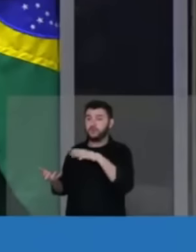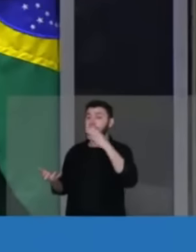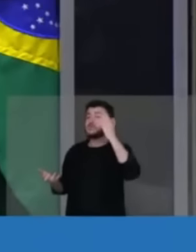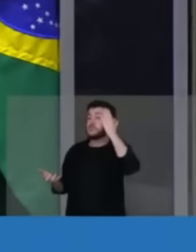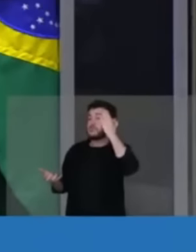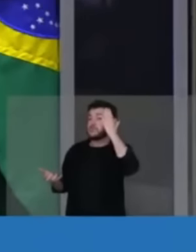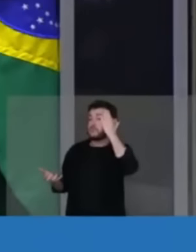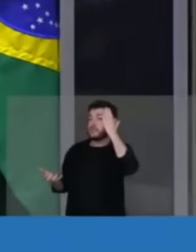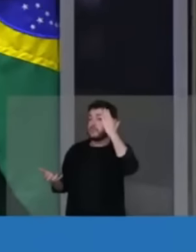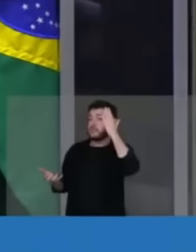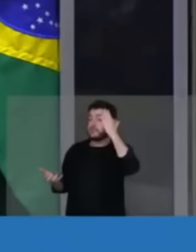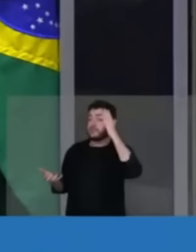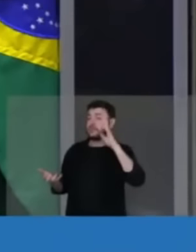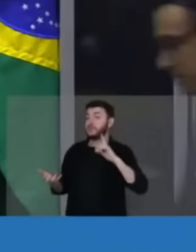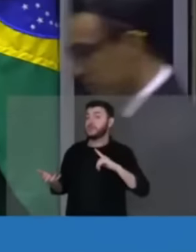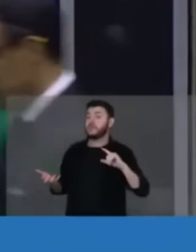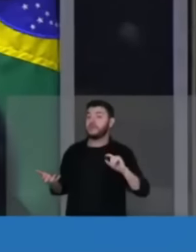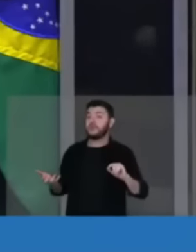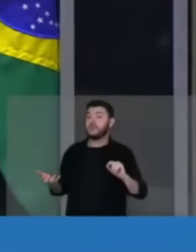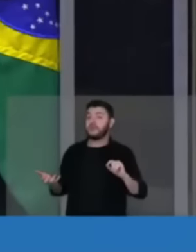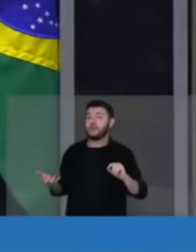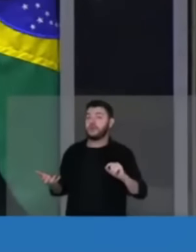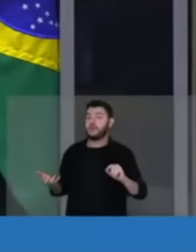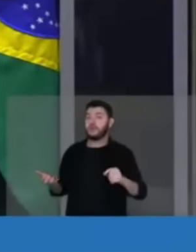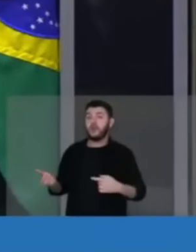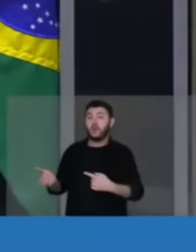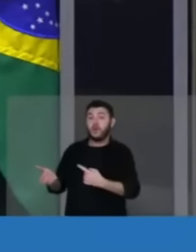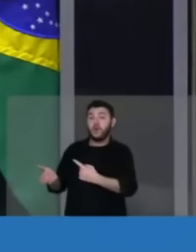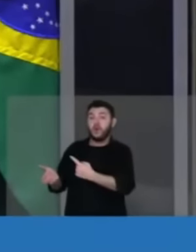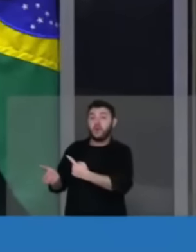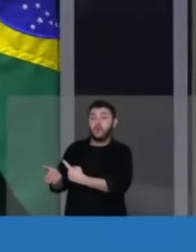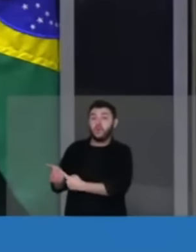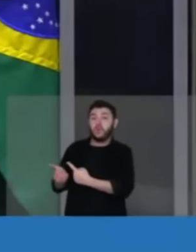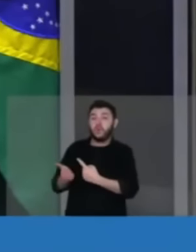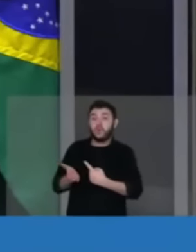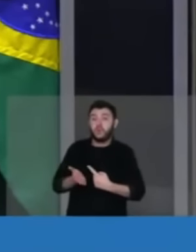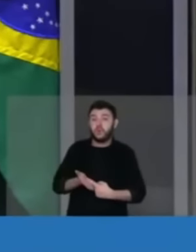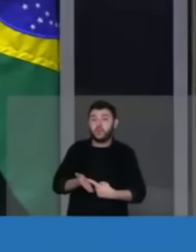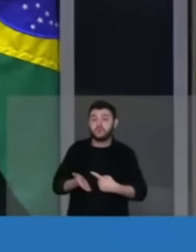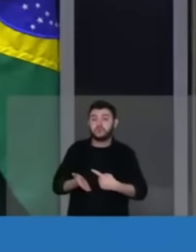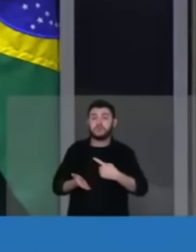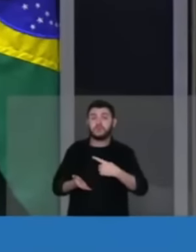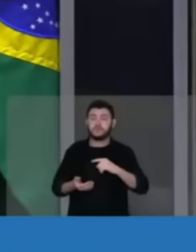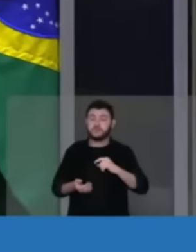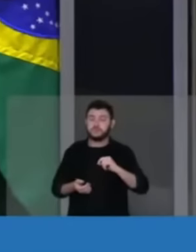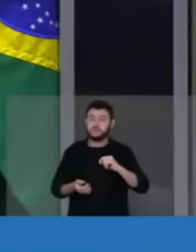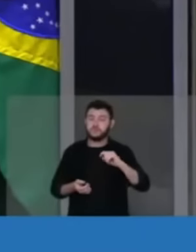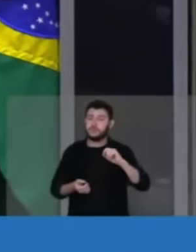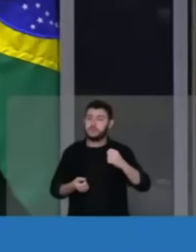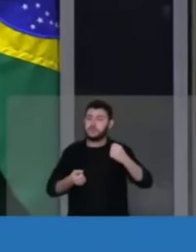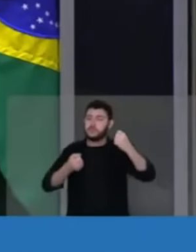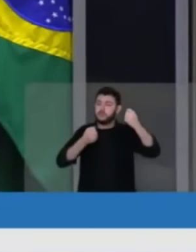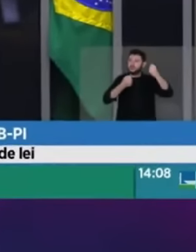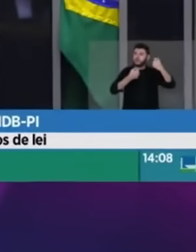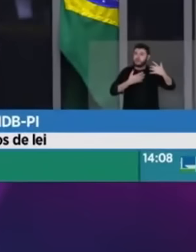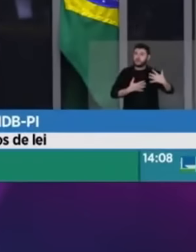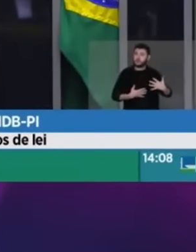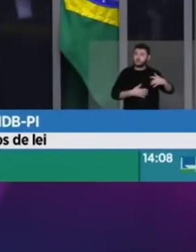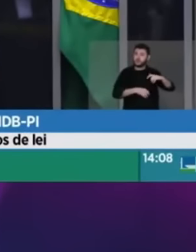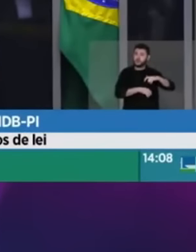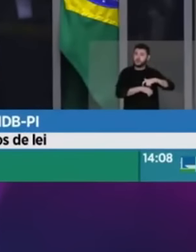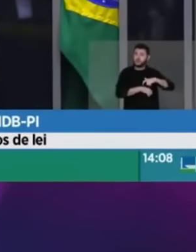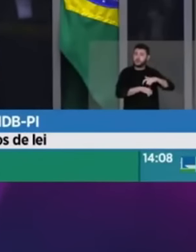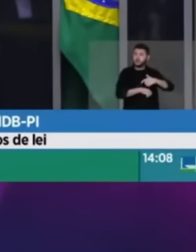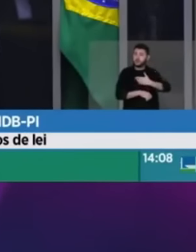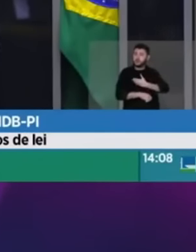Geral de que a área prioritária neste momento da gestão pública é a área